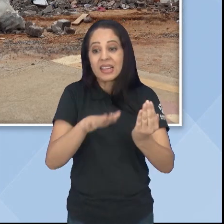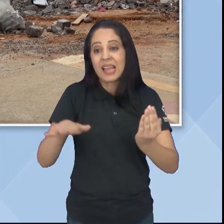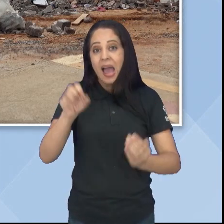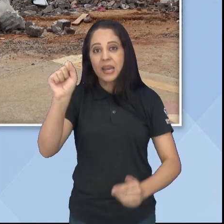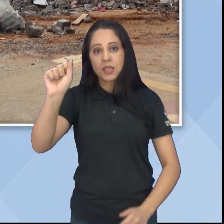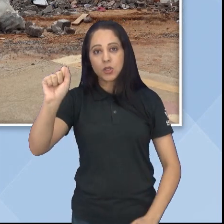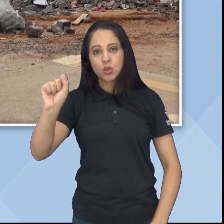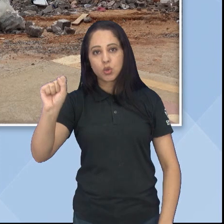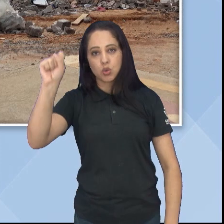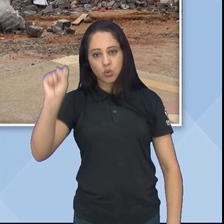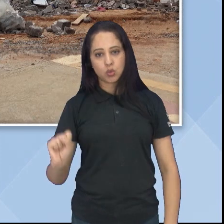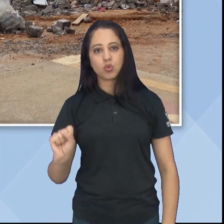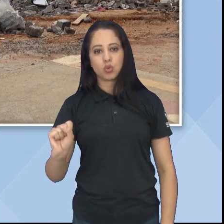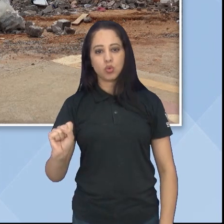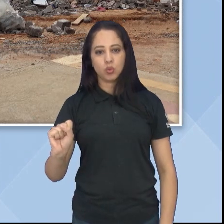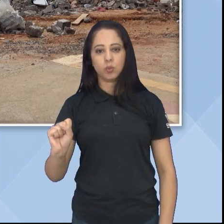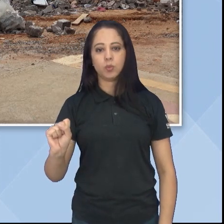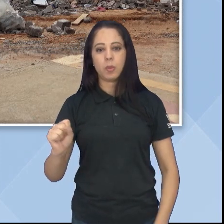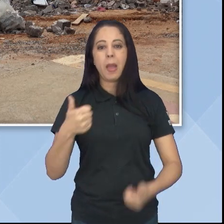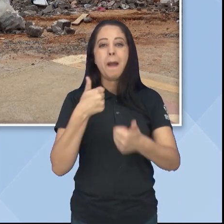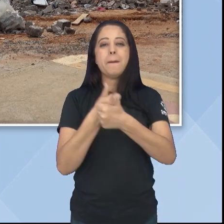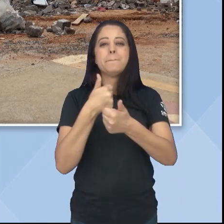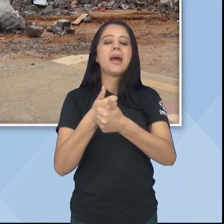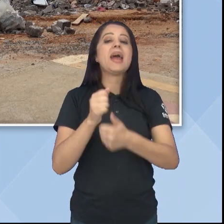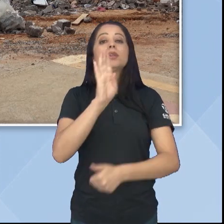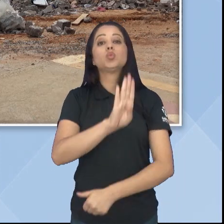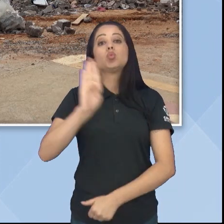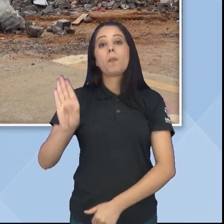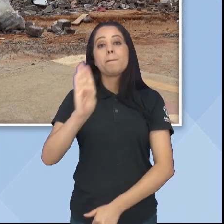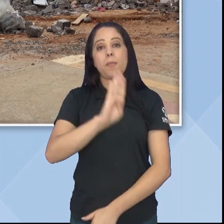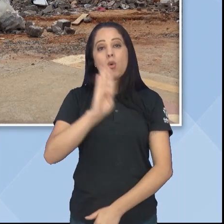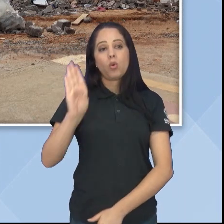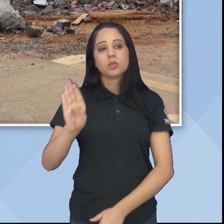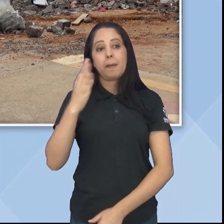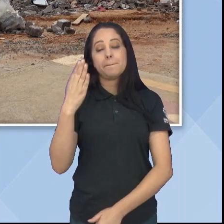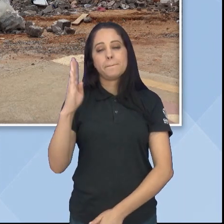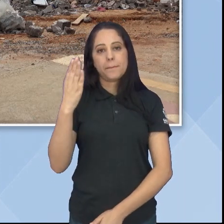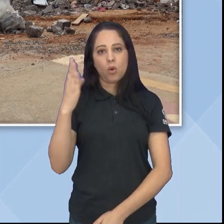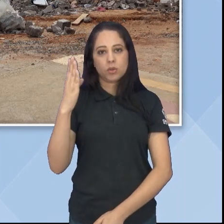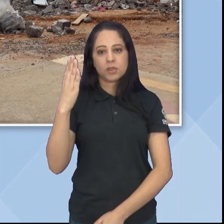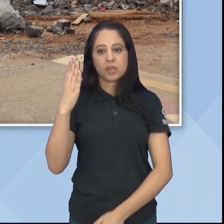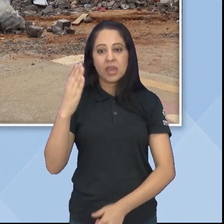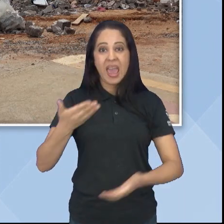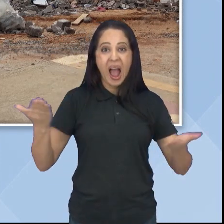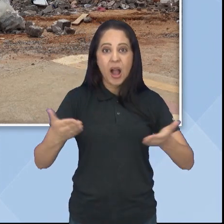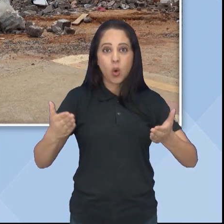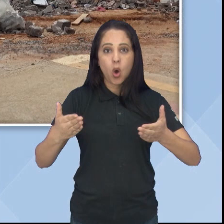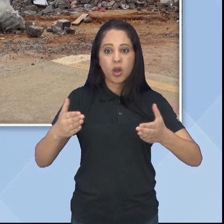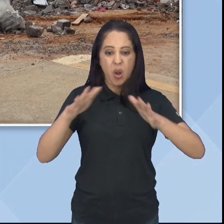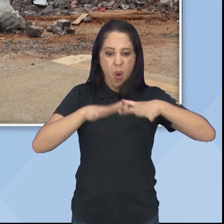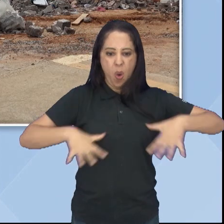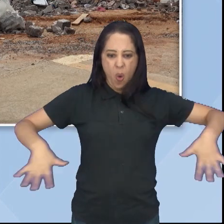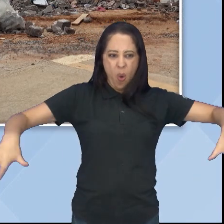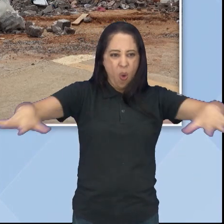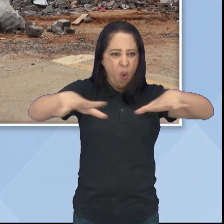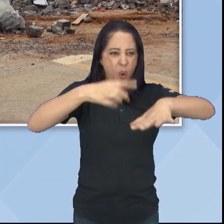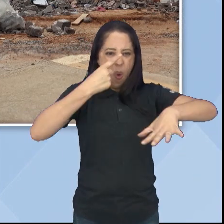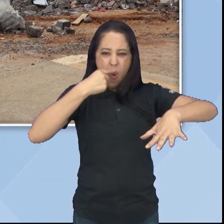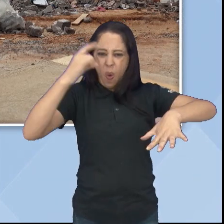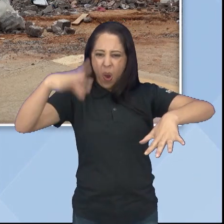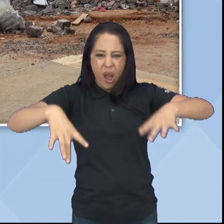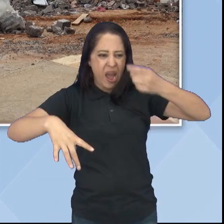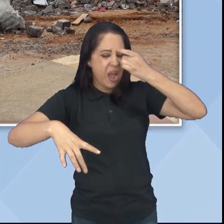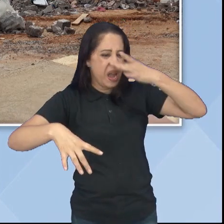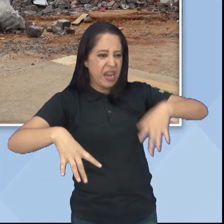bem perto da nova ligação com o Bosque dos Eucaliptos, virou um lixão ao céu aberto. Sem fiscalização